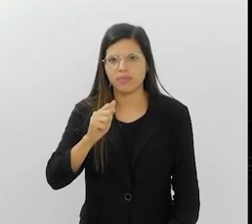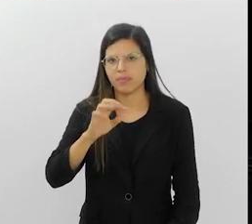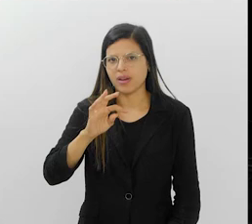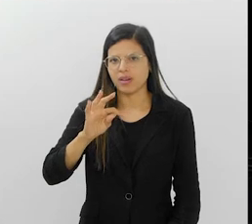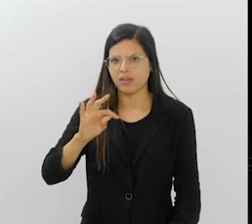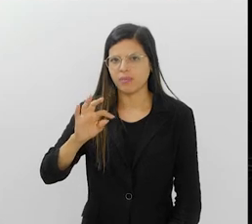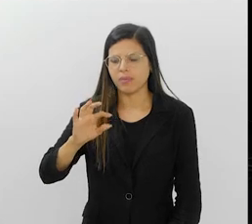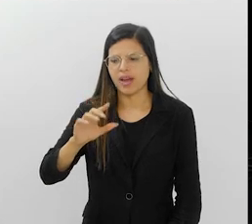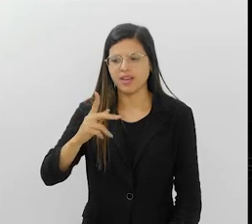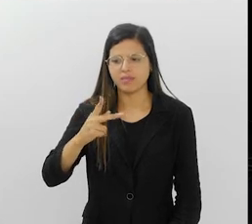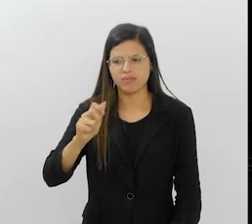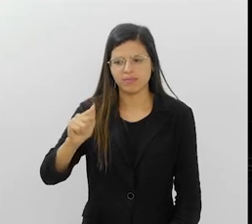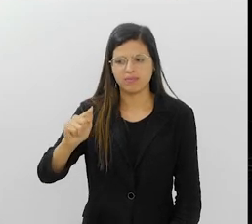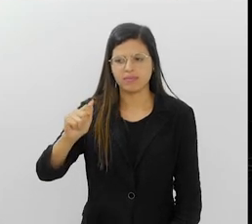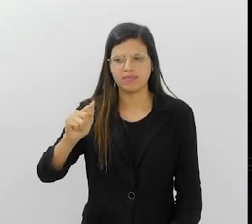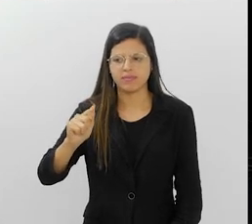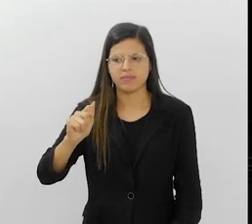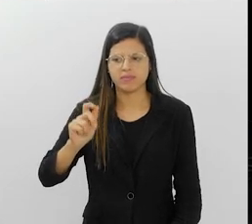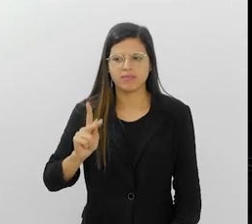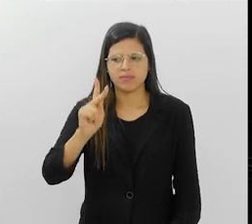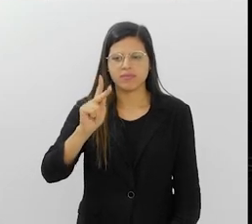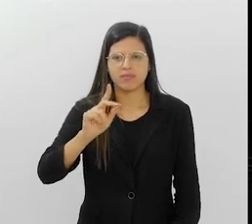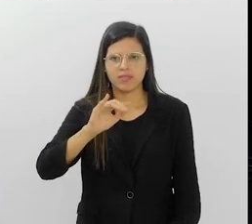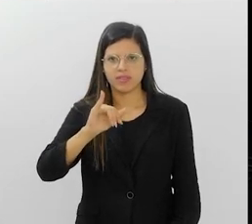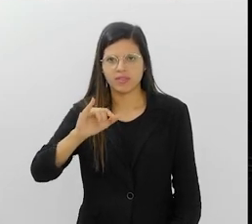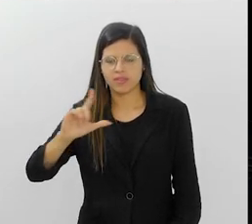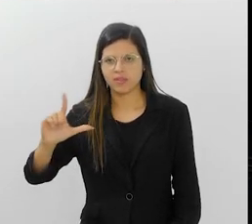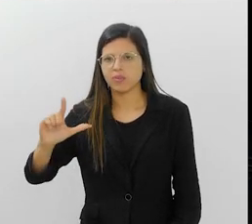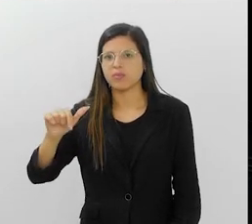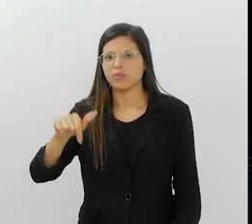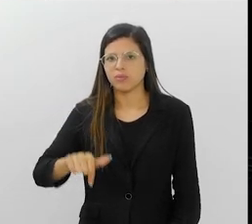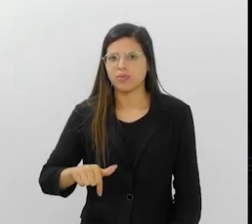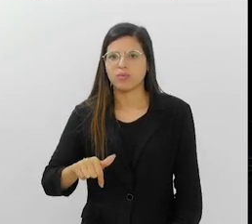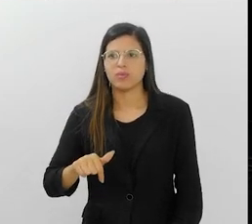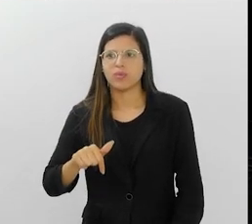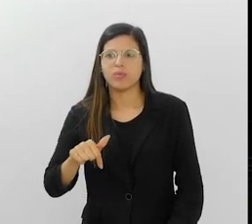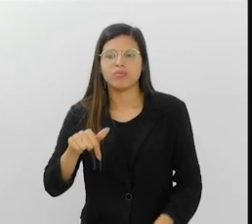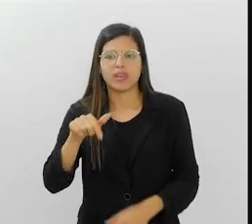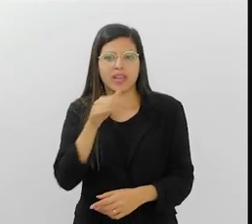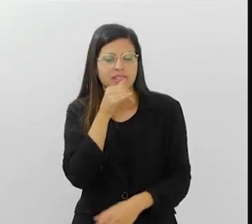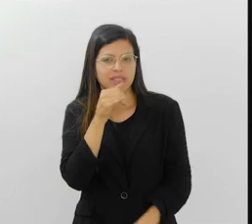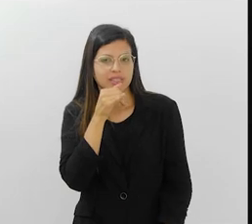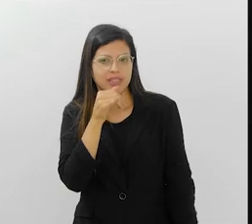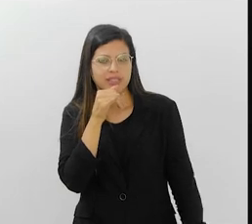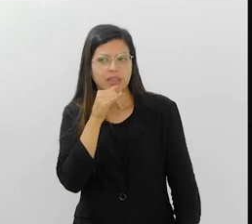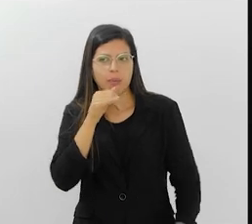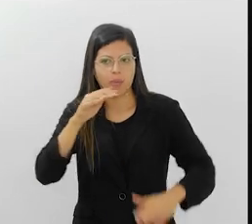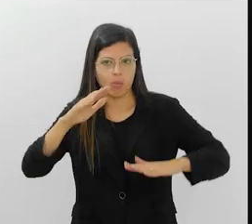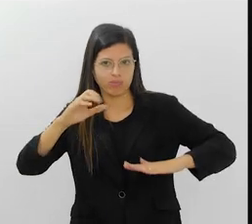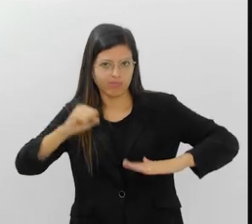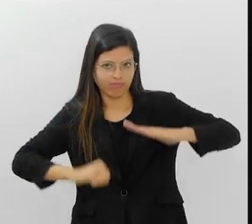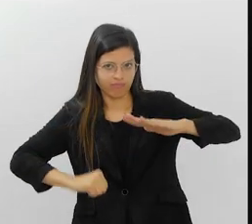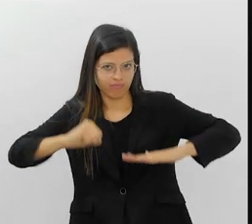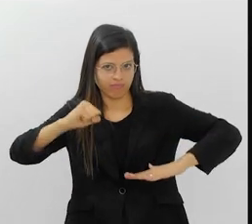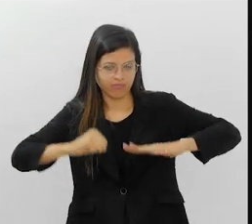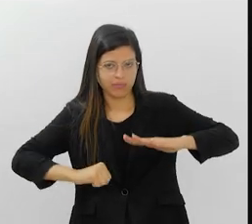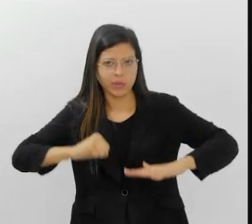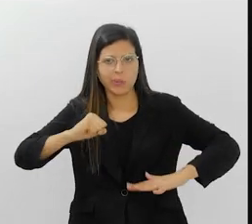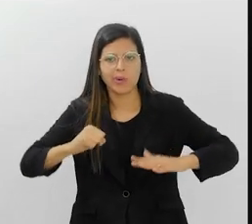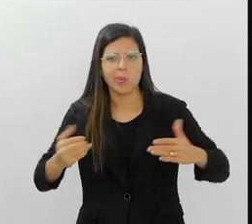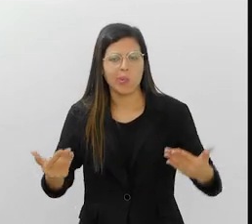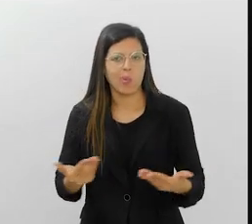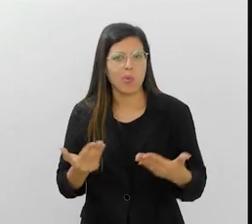sido antes. E a Viradouro tem um negócio que eu falo com todo mundo. Vamos pegar o Salgueiro como exemplo. O Salgueiro